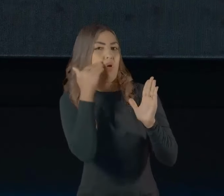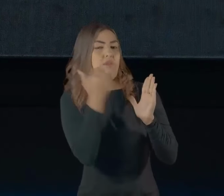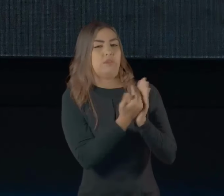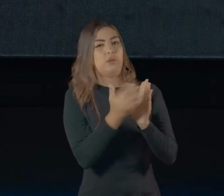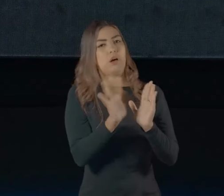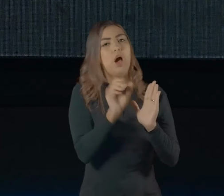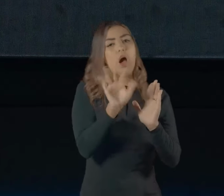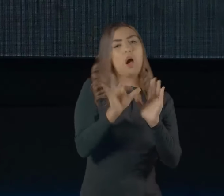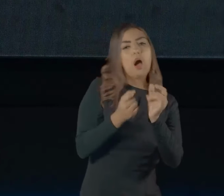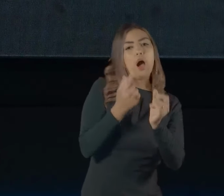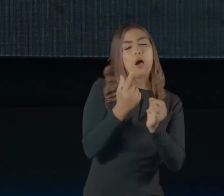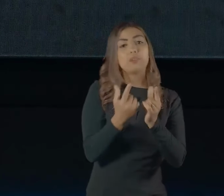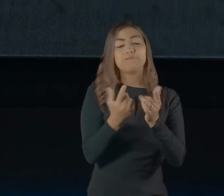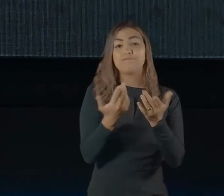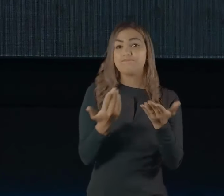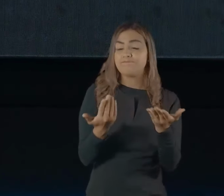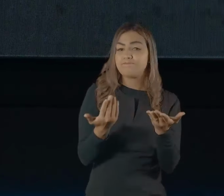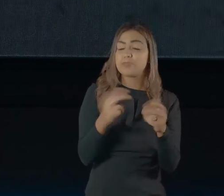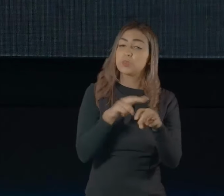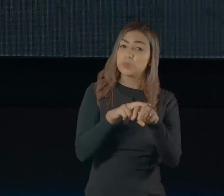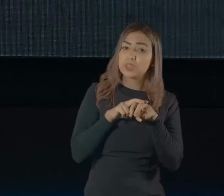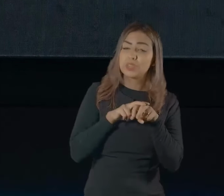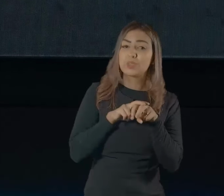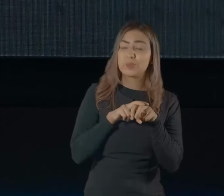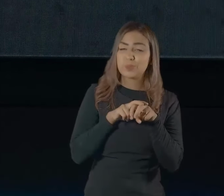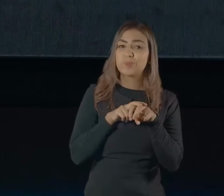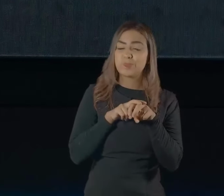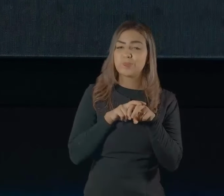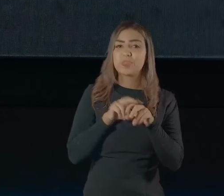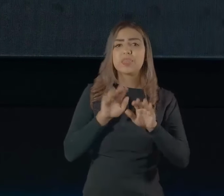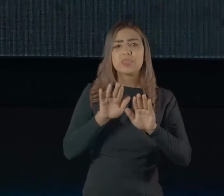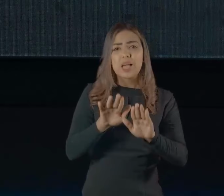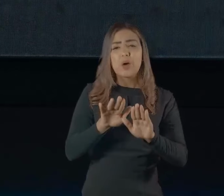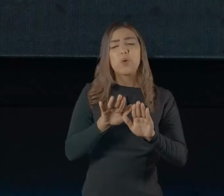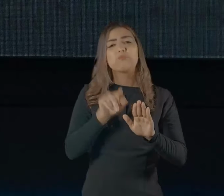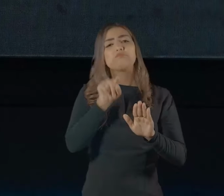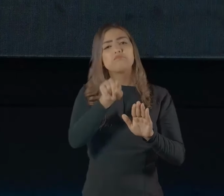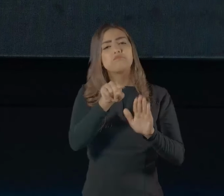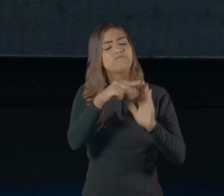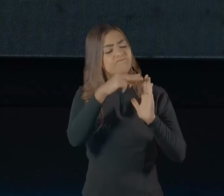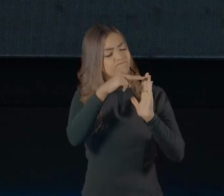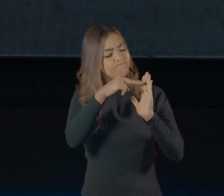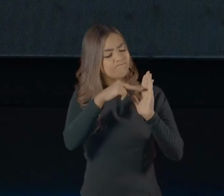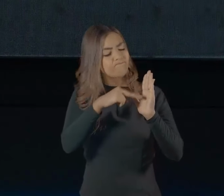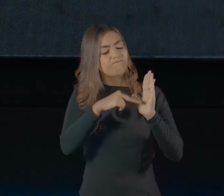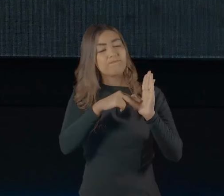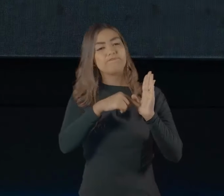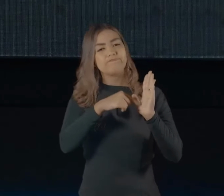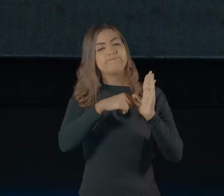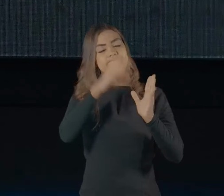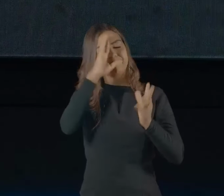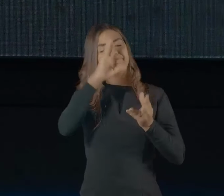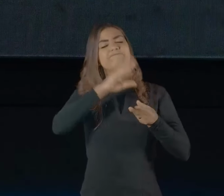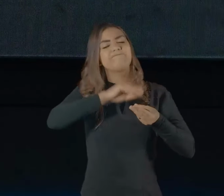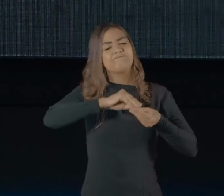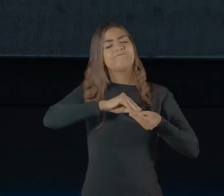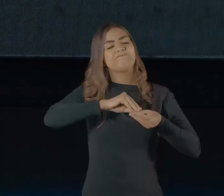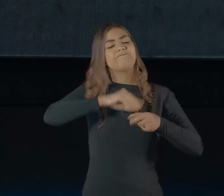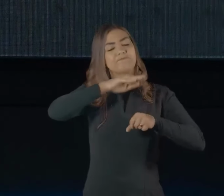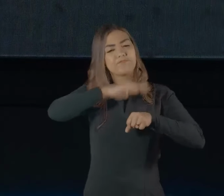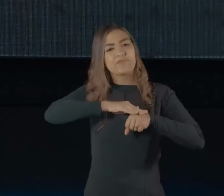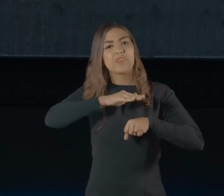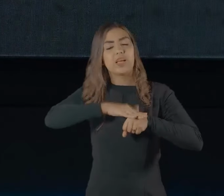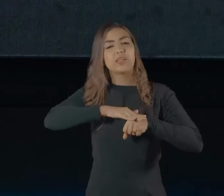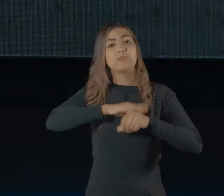bênção. Se tiveres o cuidado de guardar os seus mandamentos, também isso é um